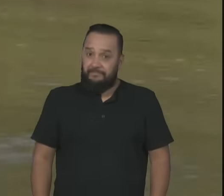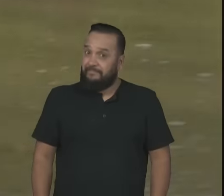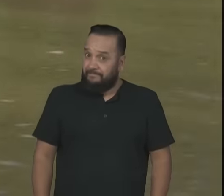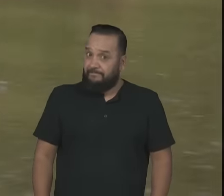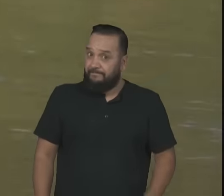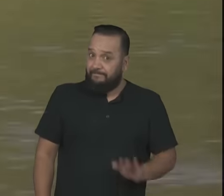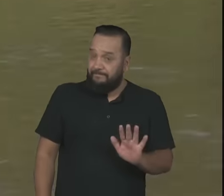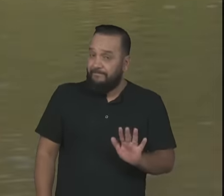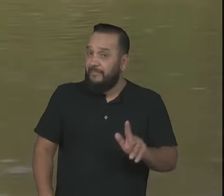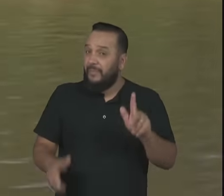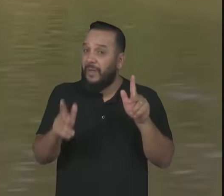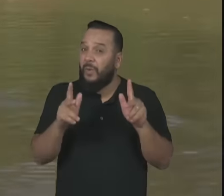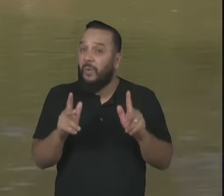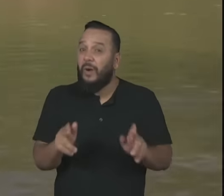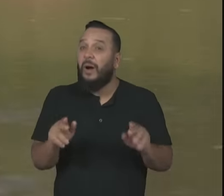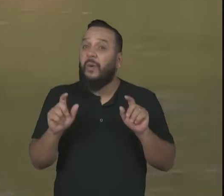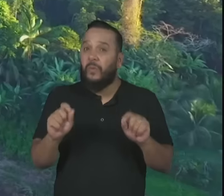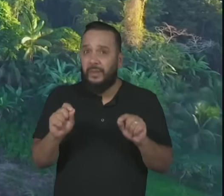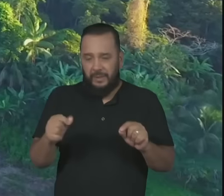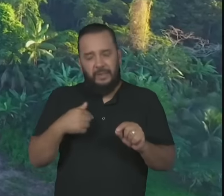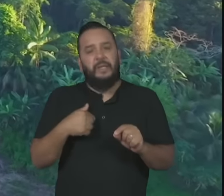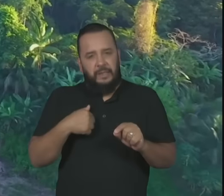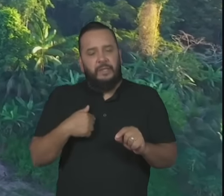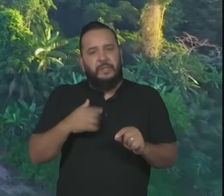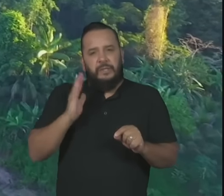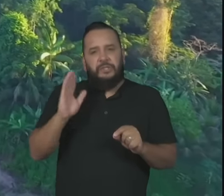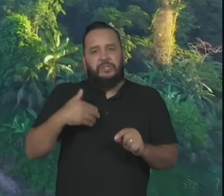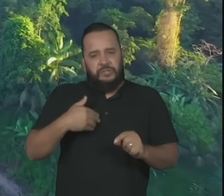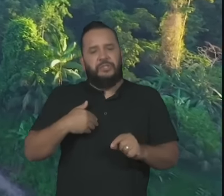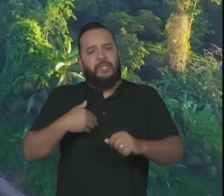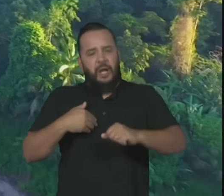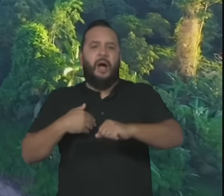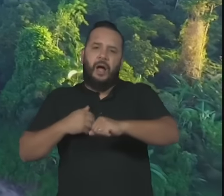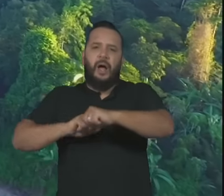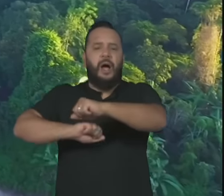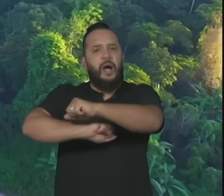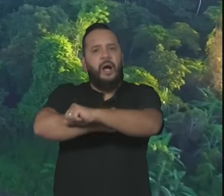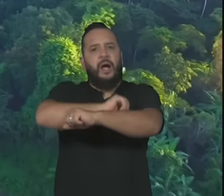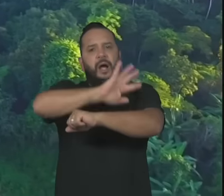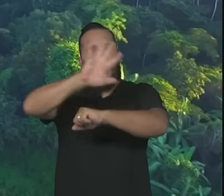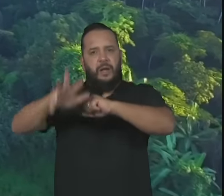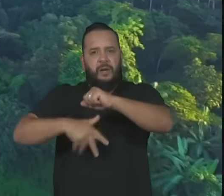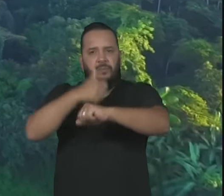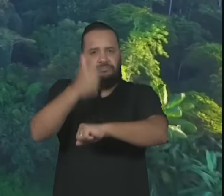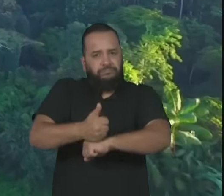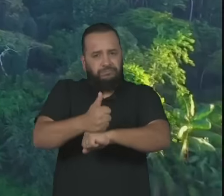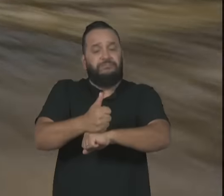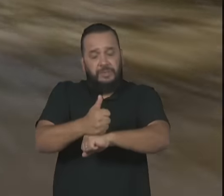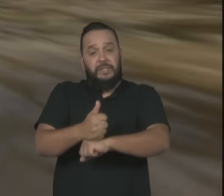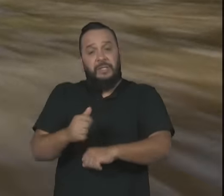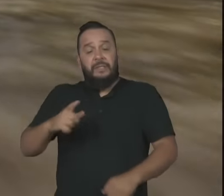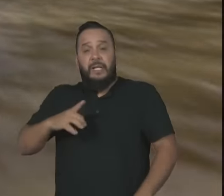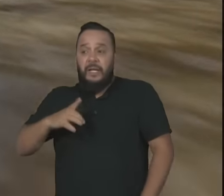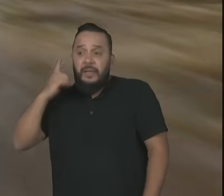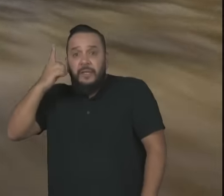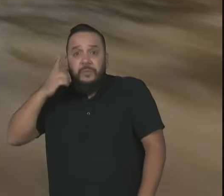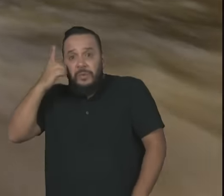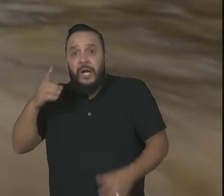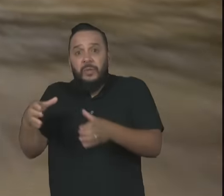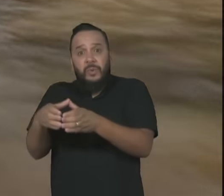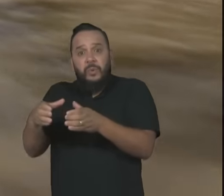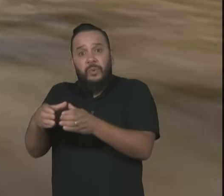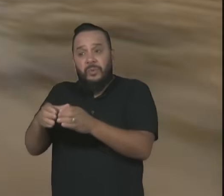Situação semelhante se dá em relação ao marco temporal, uma tese defendida principalmente pelos deputados da chamada bancada